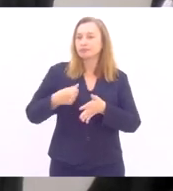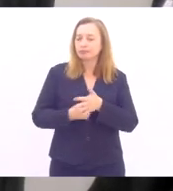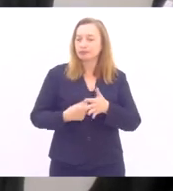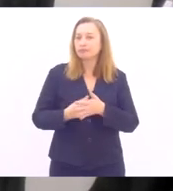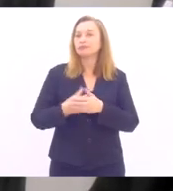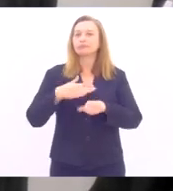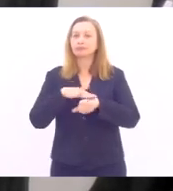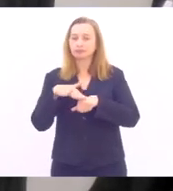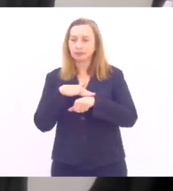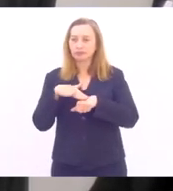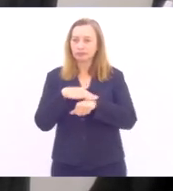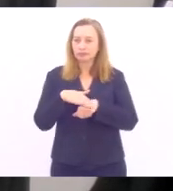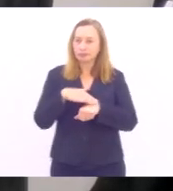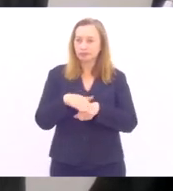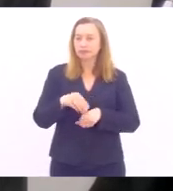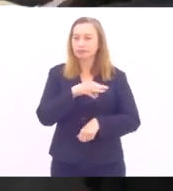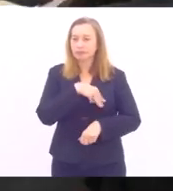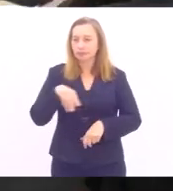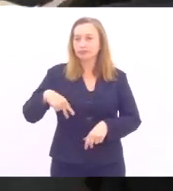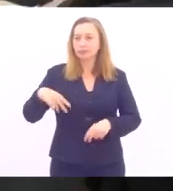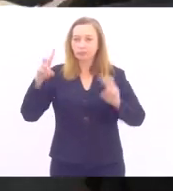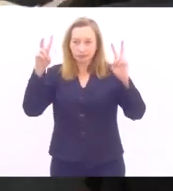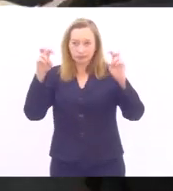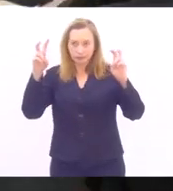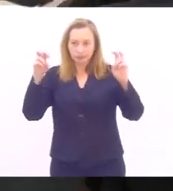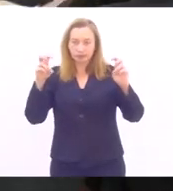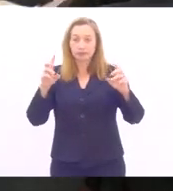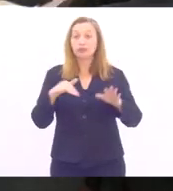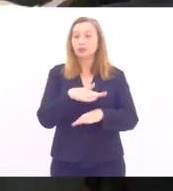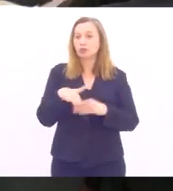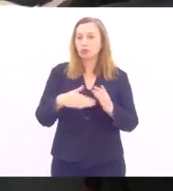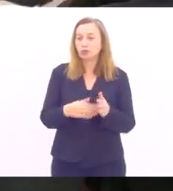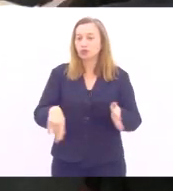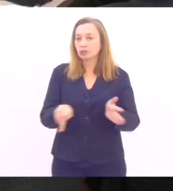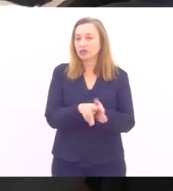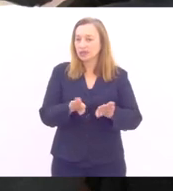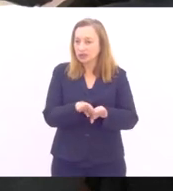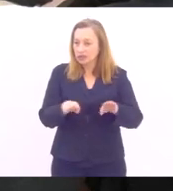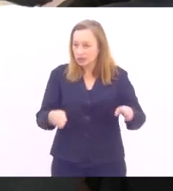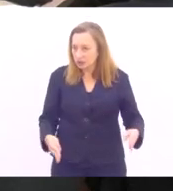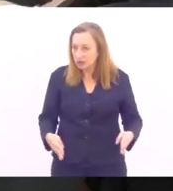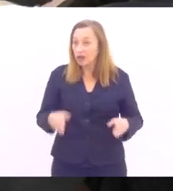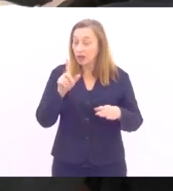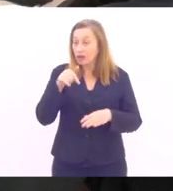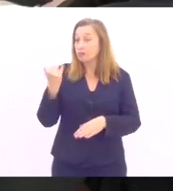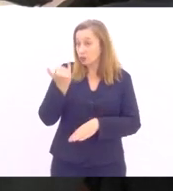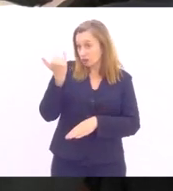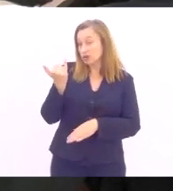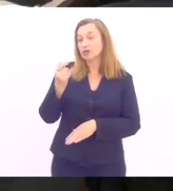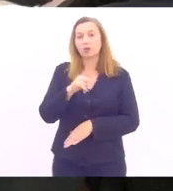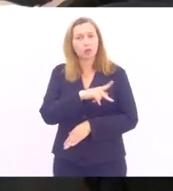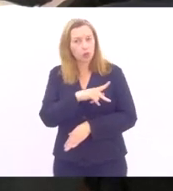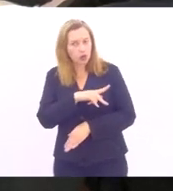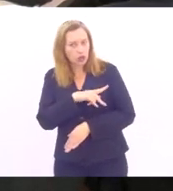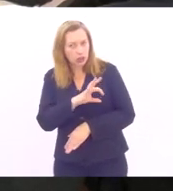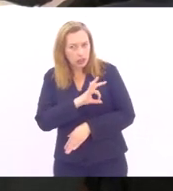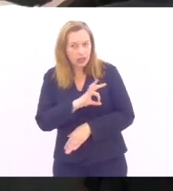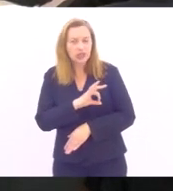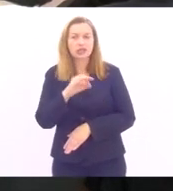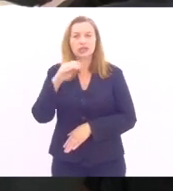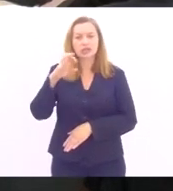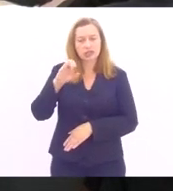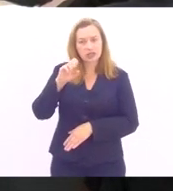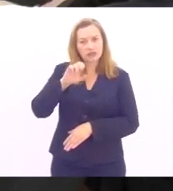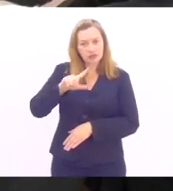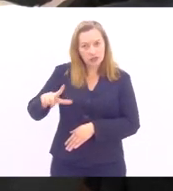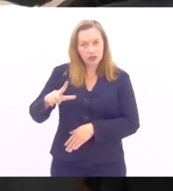sobre isso, porque é uma parte importante. Todos que estão aqui na mesa são partes importantes, claro, Polícia Civil, Militar, Defensoria,